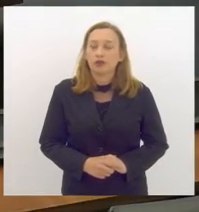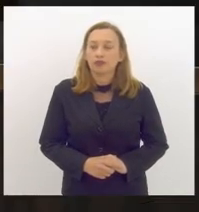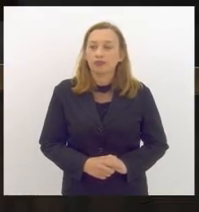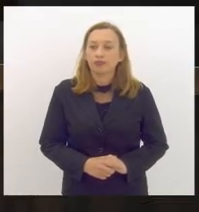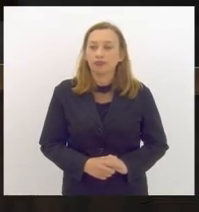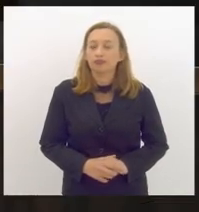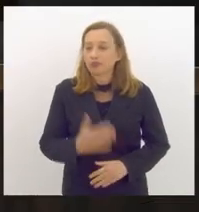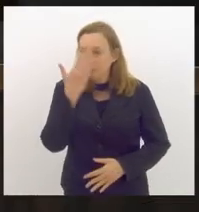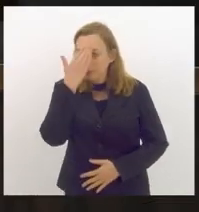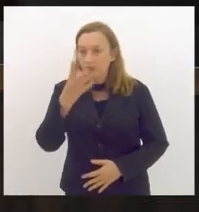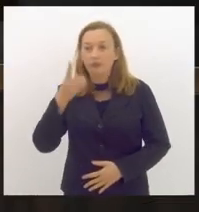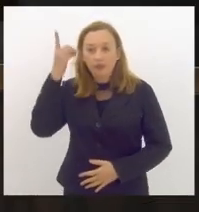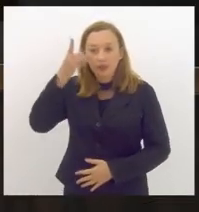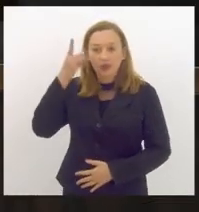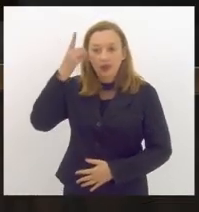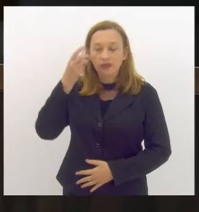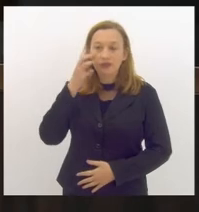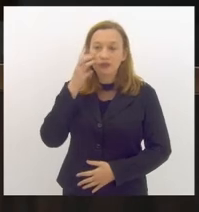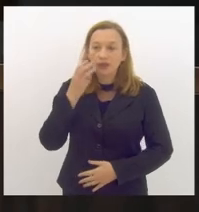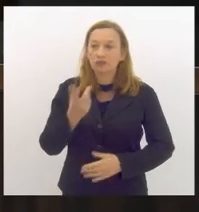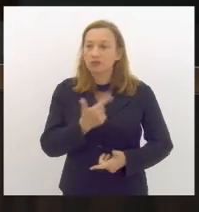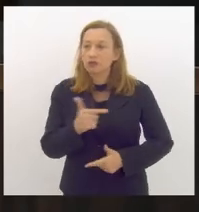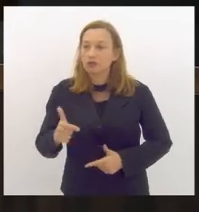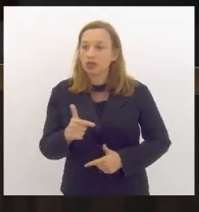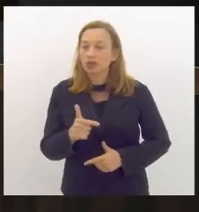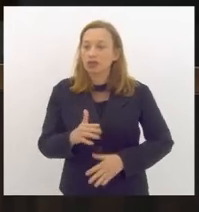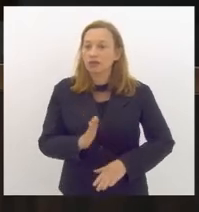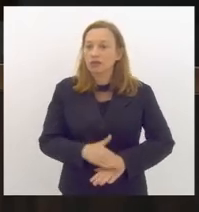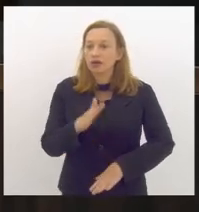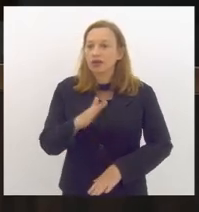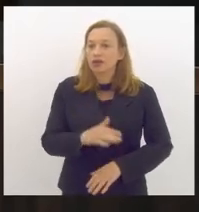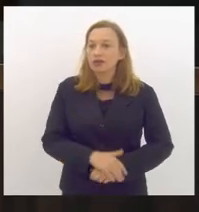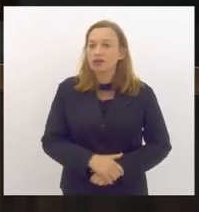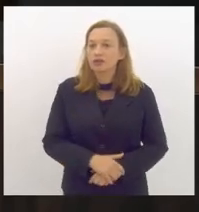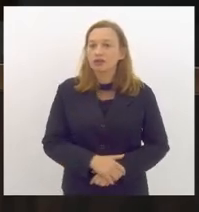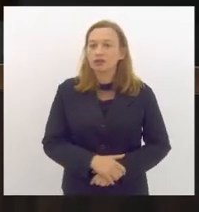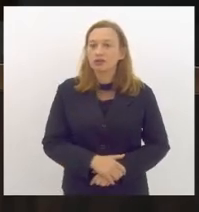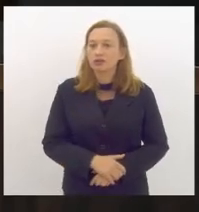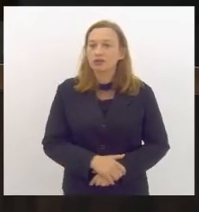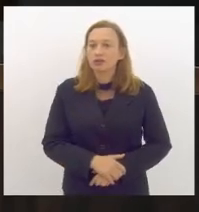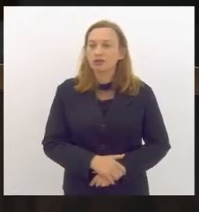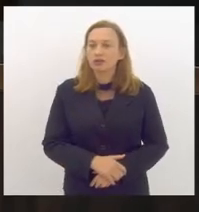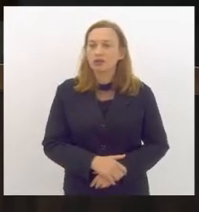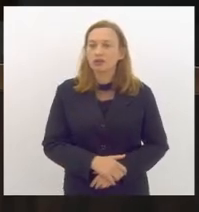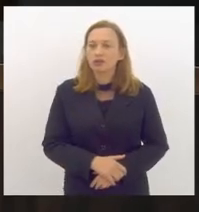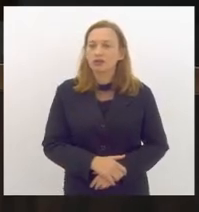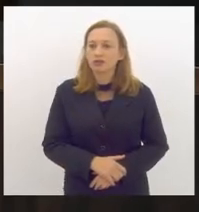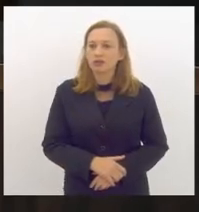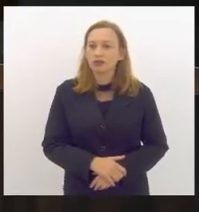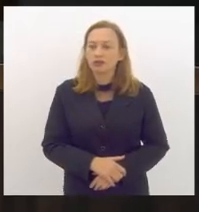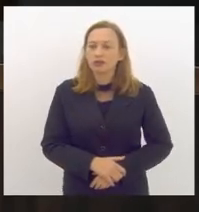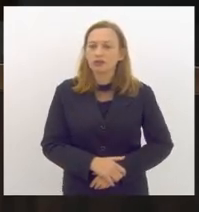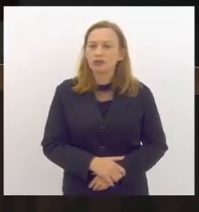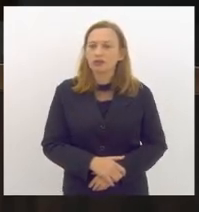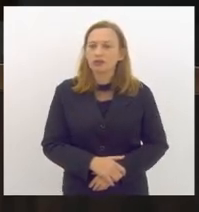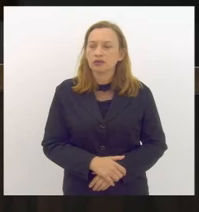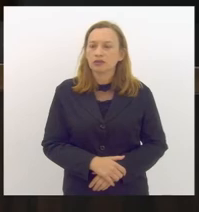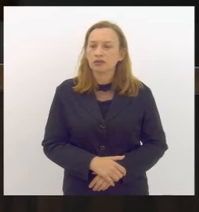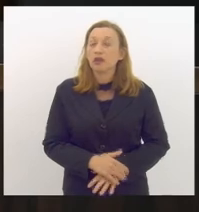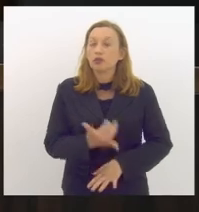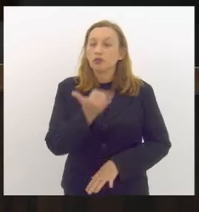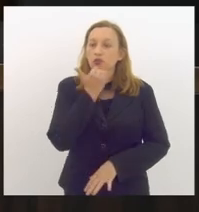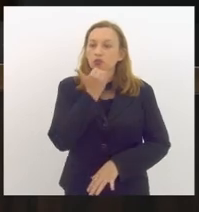Obrigado, deputado Valdec. Não havendo mais oradores... Declaração de voto que eu tinha pedido.